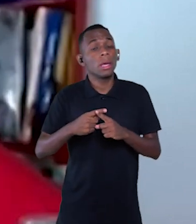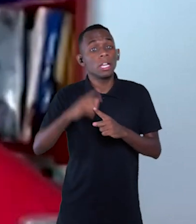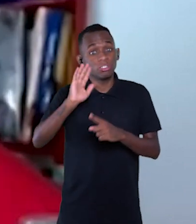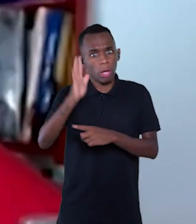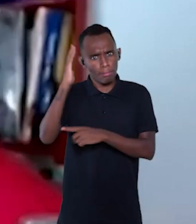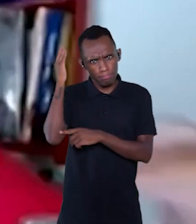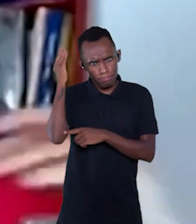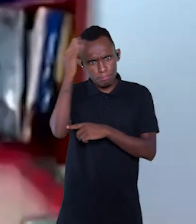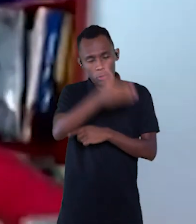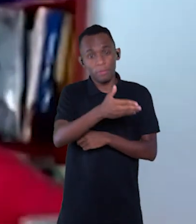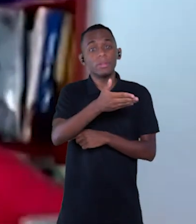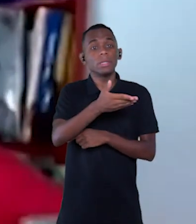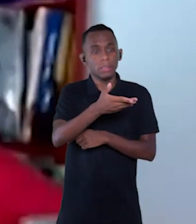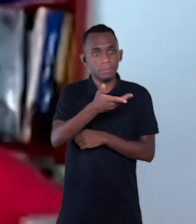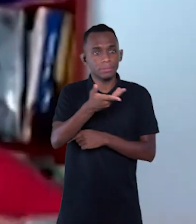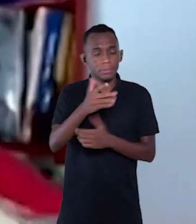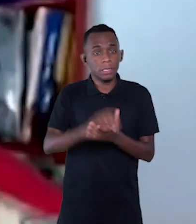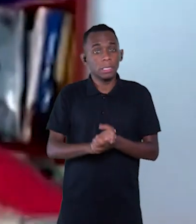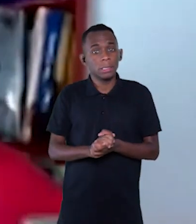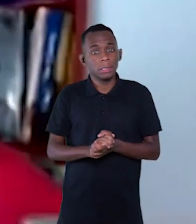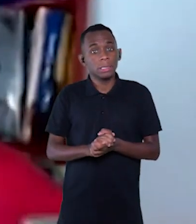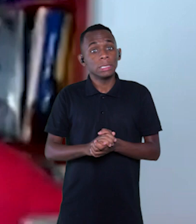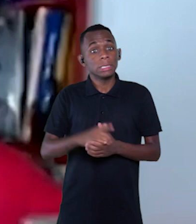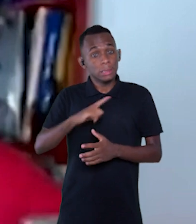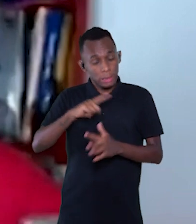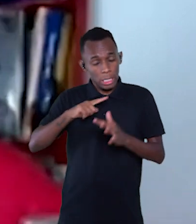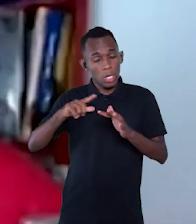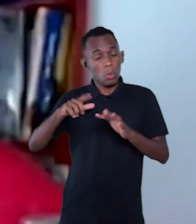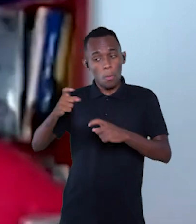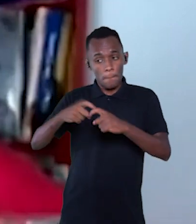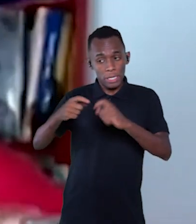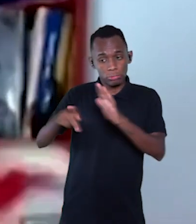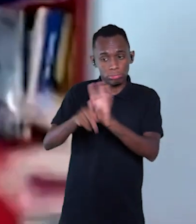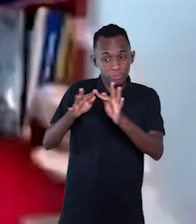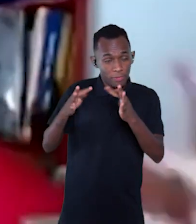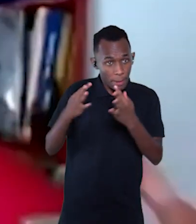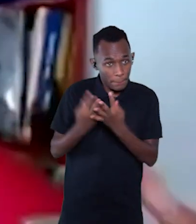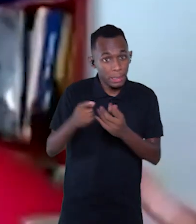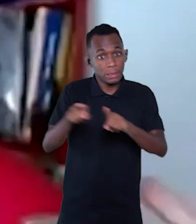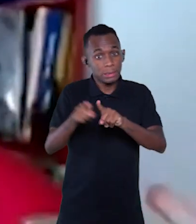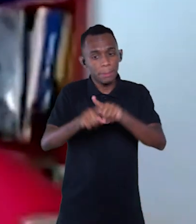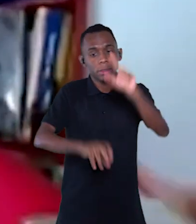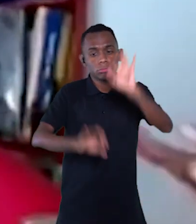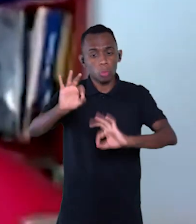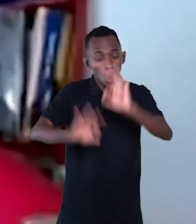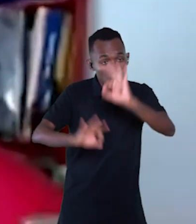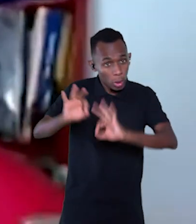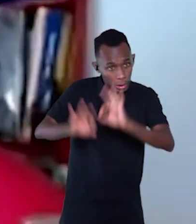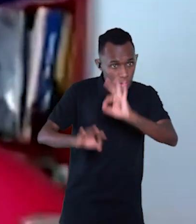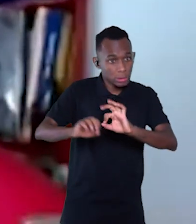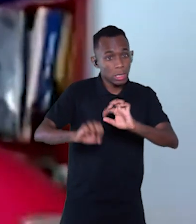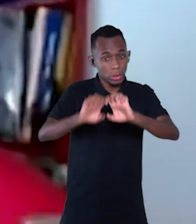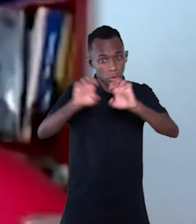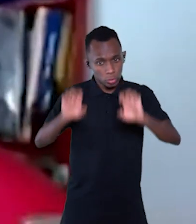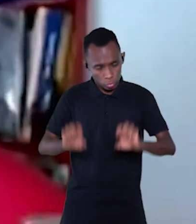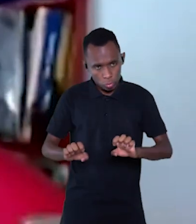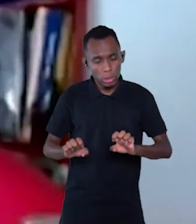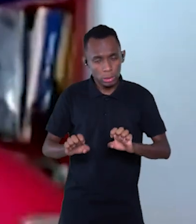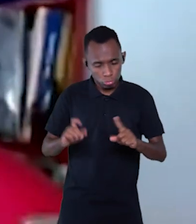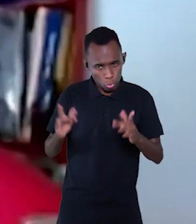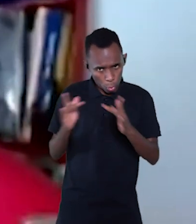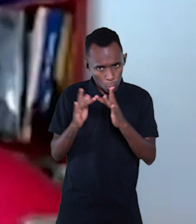entrada para um sistema de saúde a partir da atenção primária e ter toda a rede de cuidado estruturada a partir da atenção